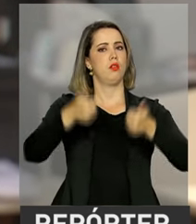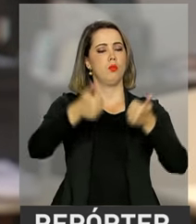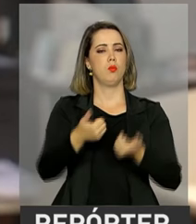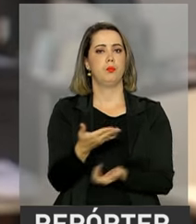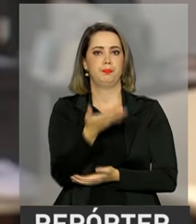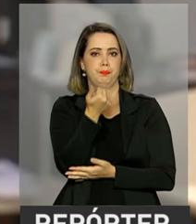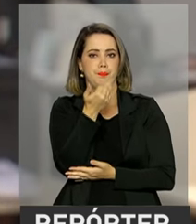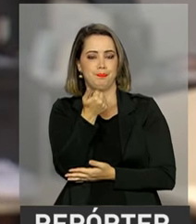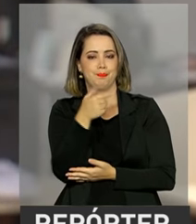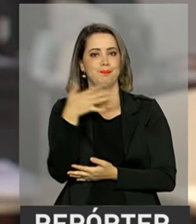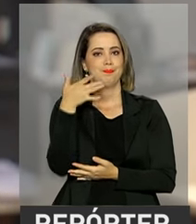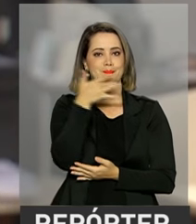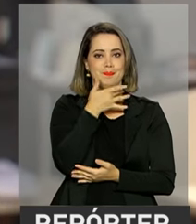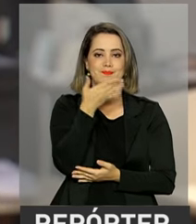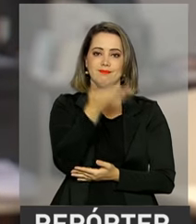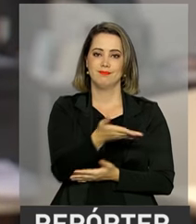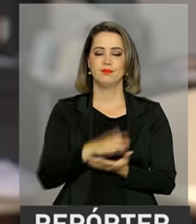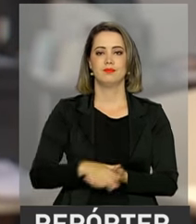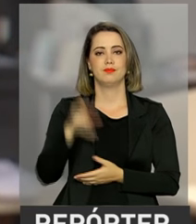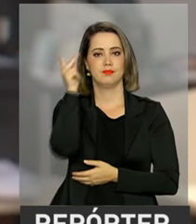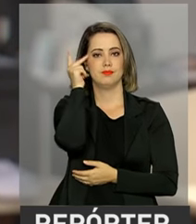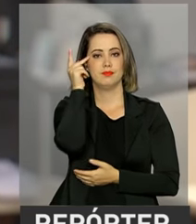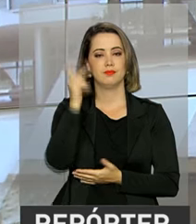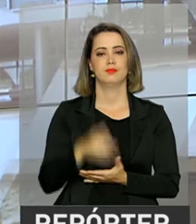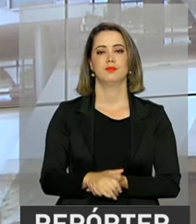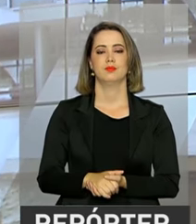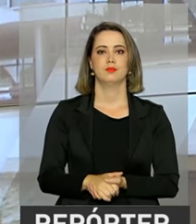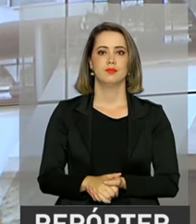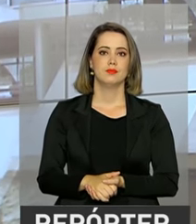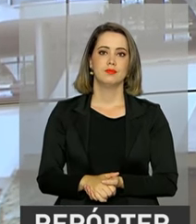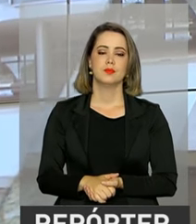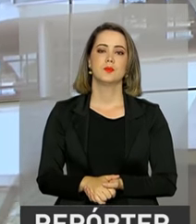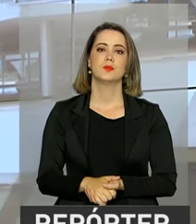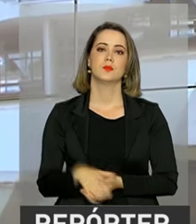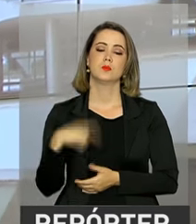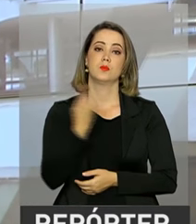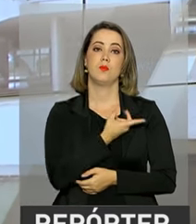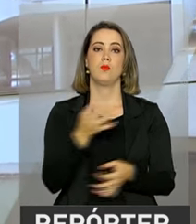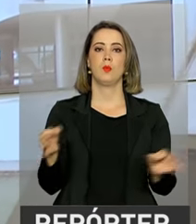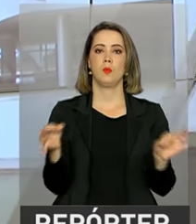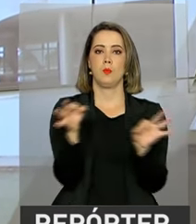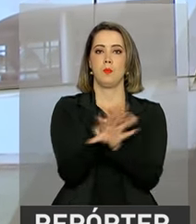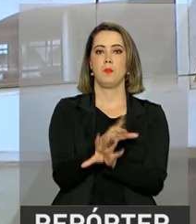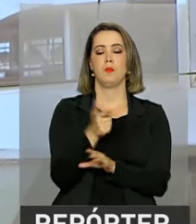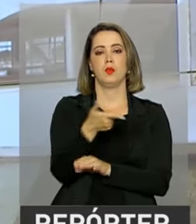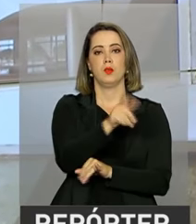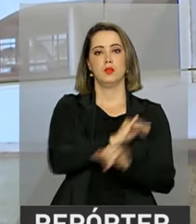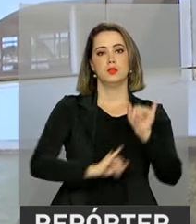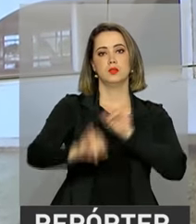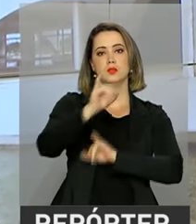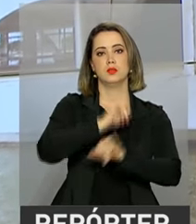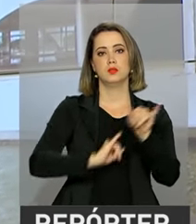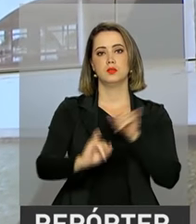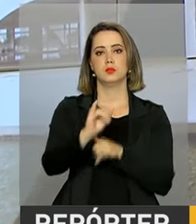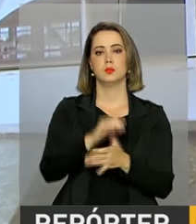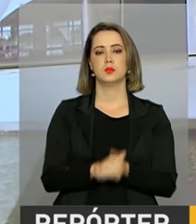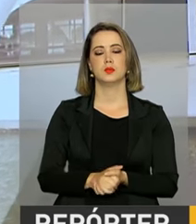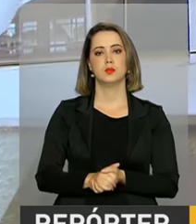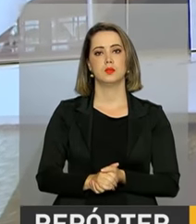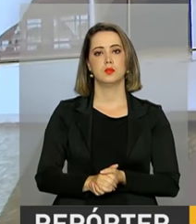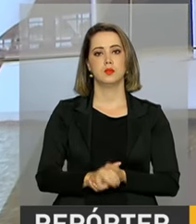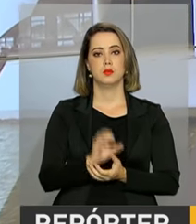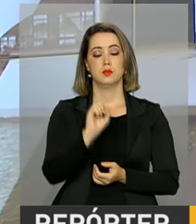mesa da população de são paulo josé luiz filho e nós ficamos por aqui voltamos a qualquer momento com outras